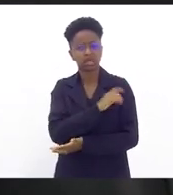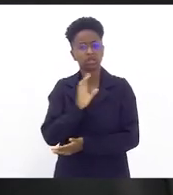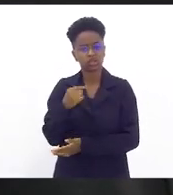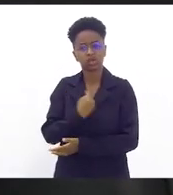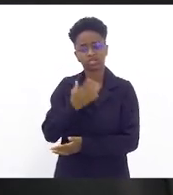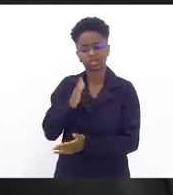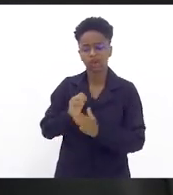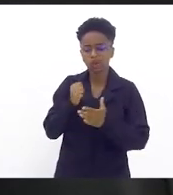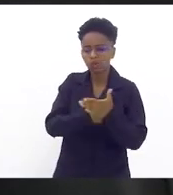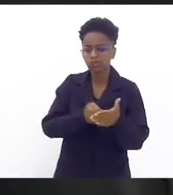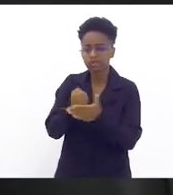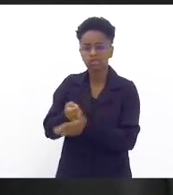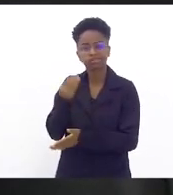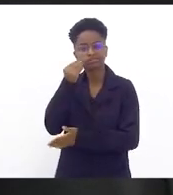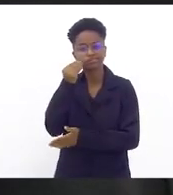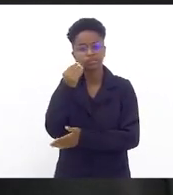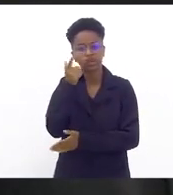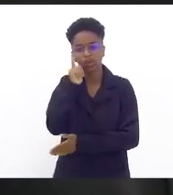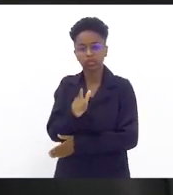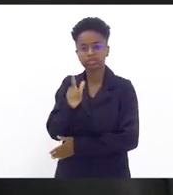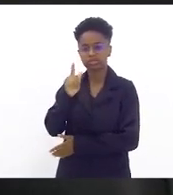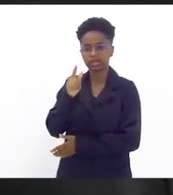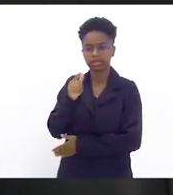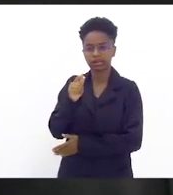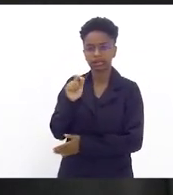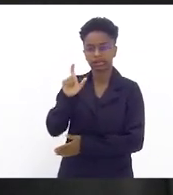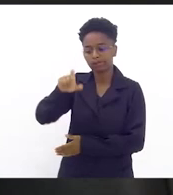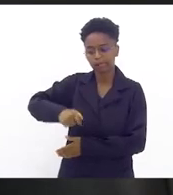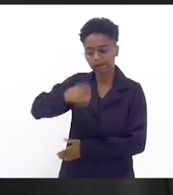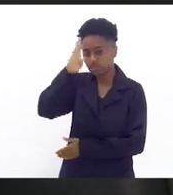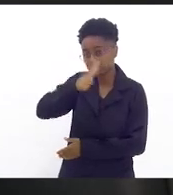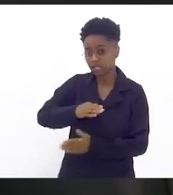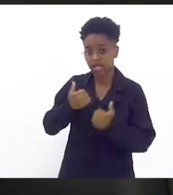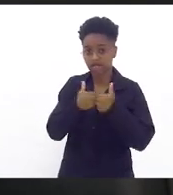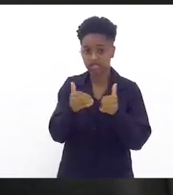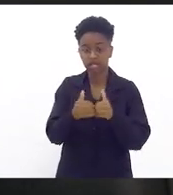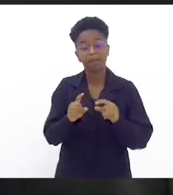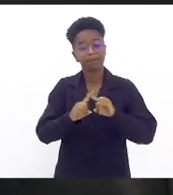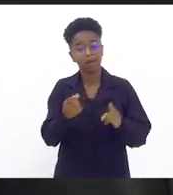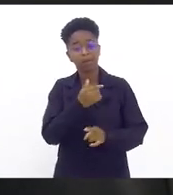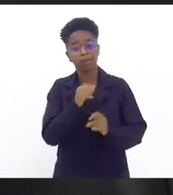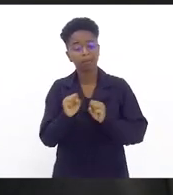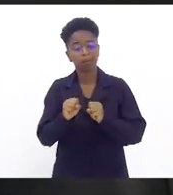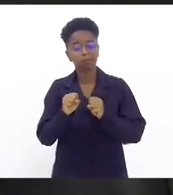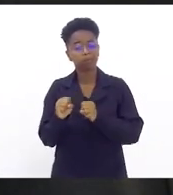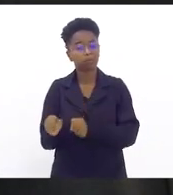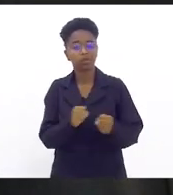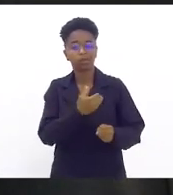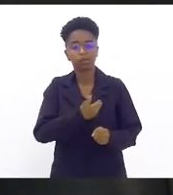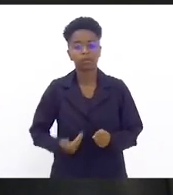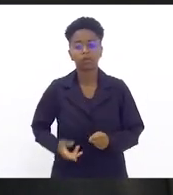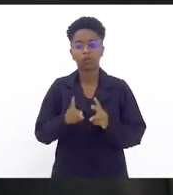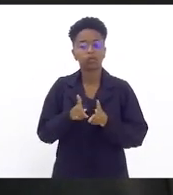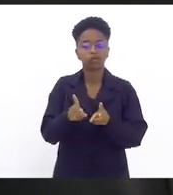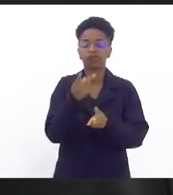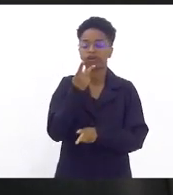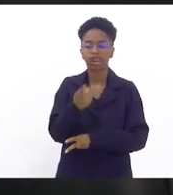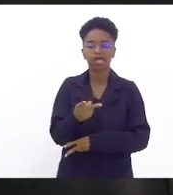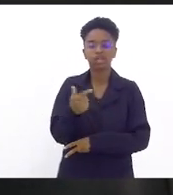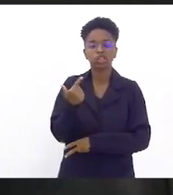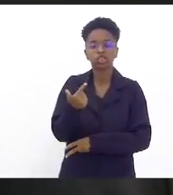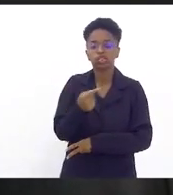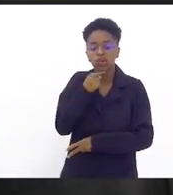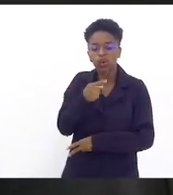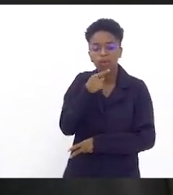e o poder público insiste em dizer que não consegue garantir o passe livre porque não tem